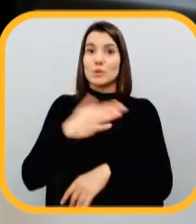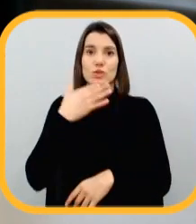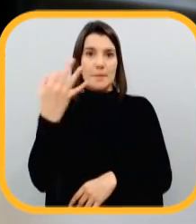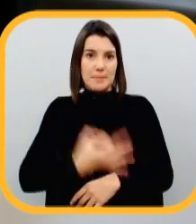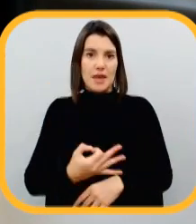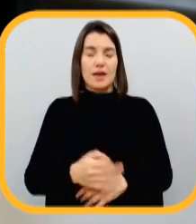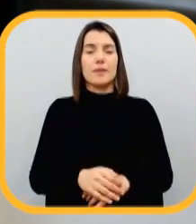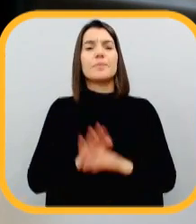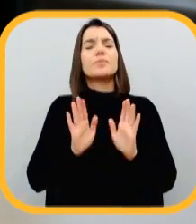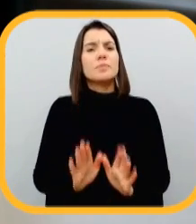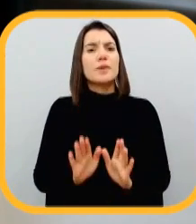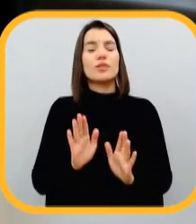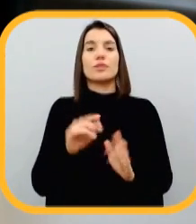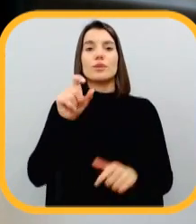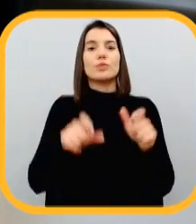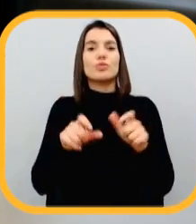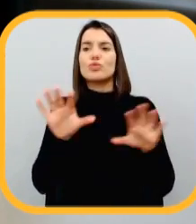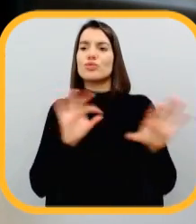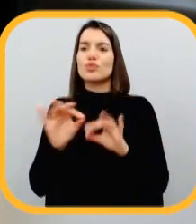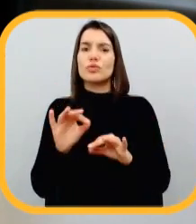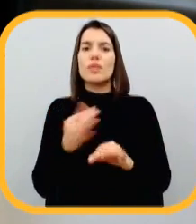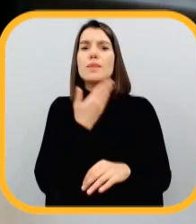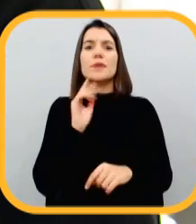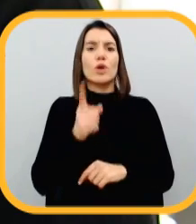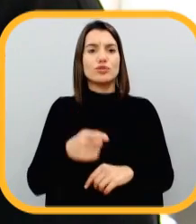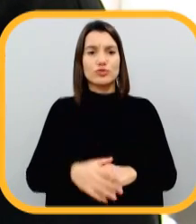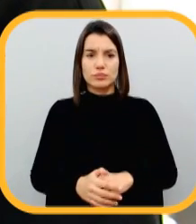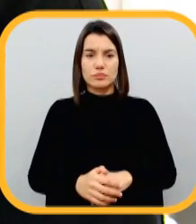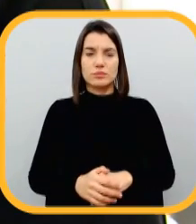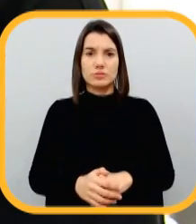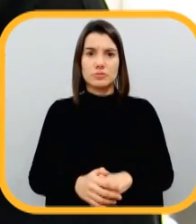população. Mas do que depende a escolha da amostra?